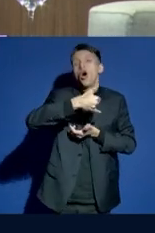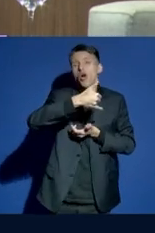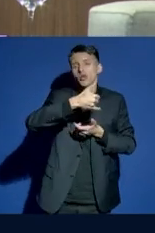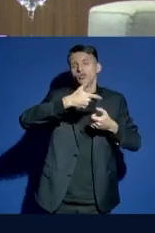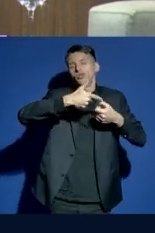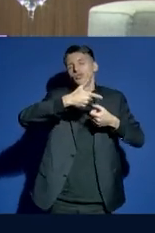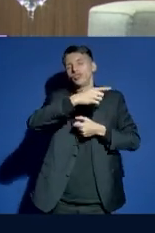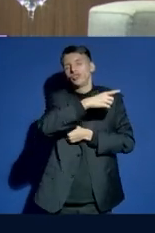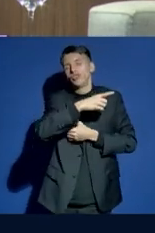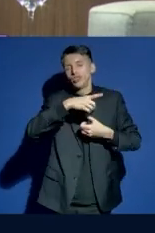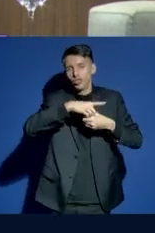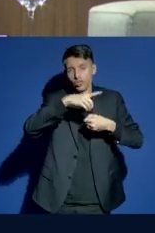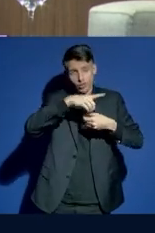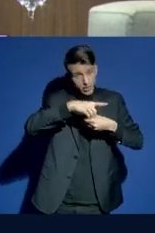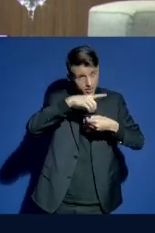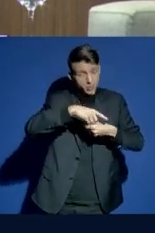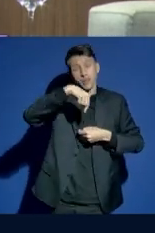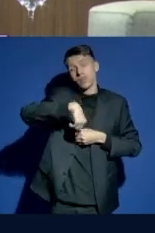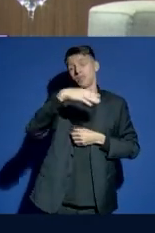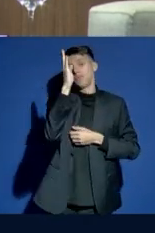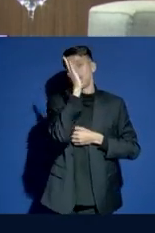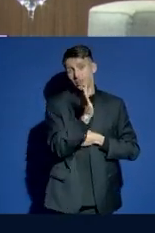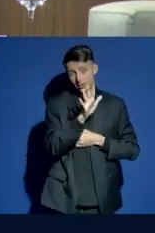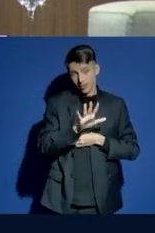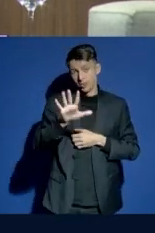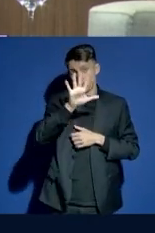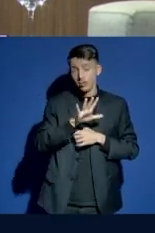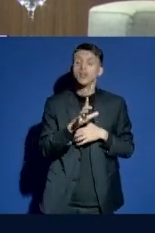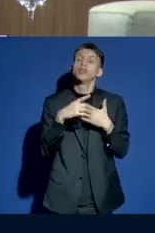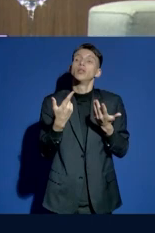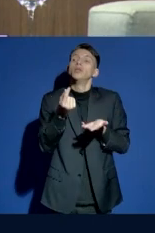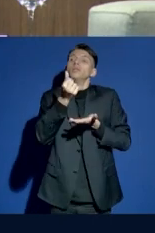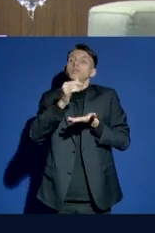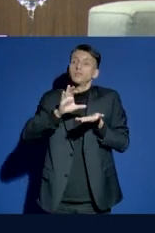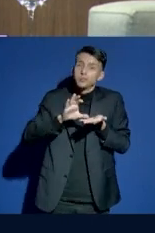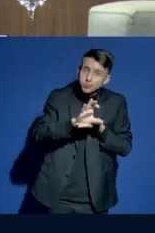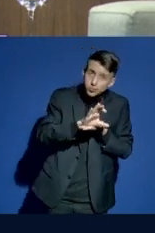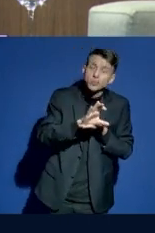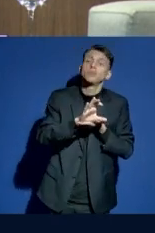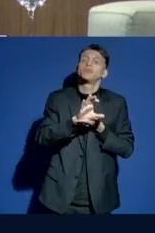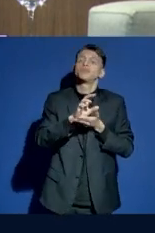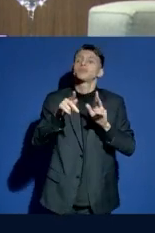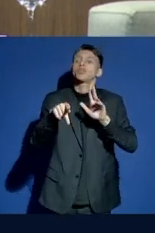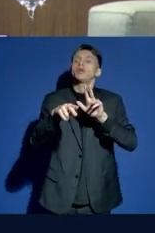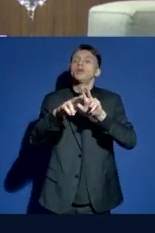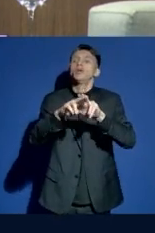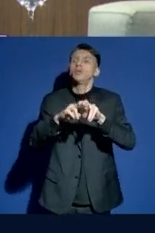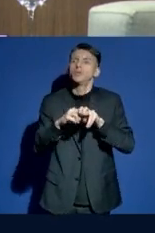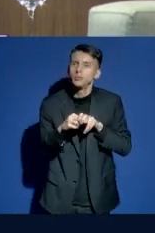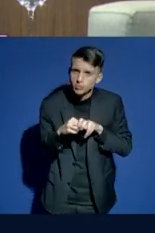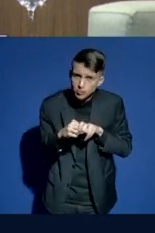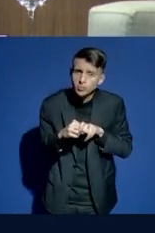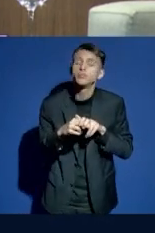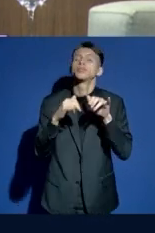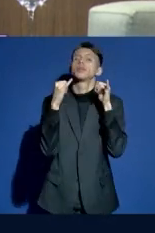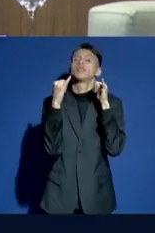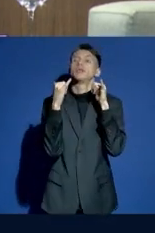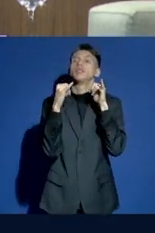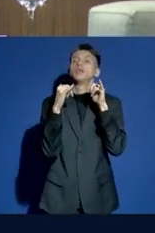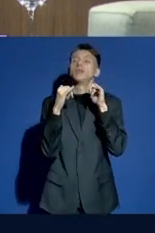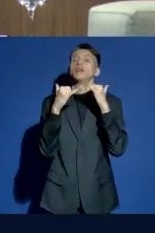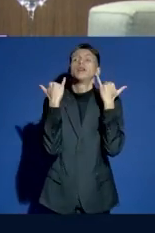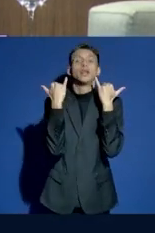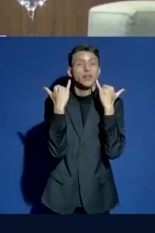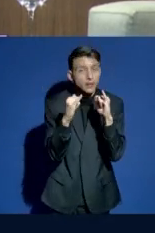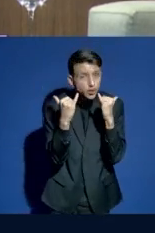no norte do Brasil Então financia locação e energia e